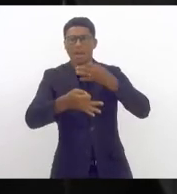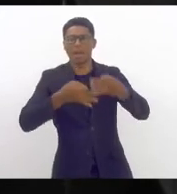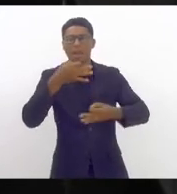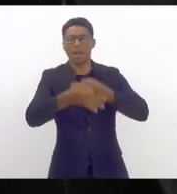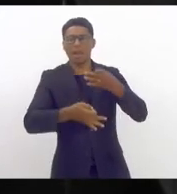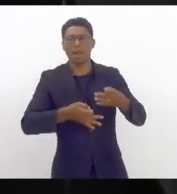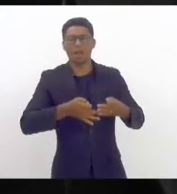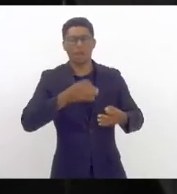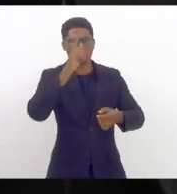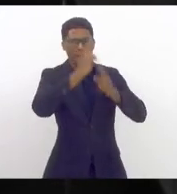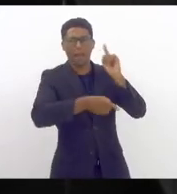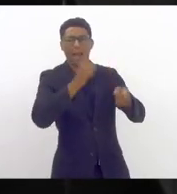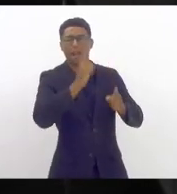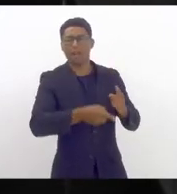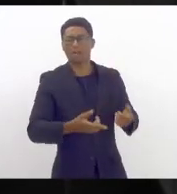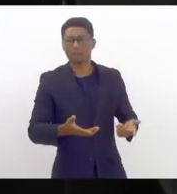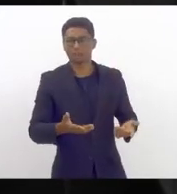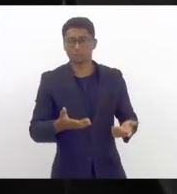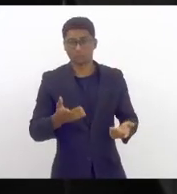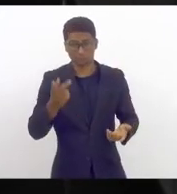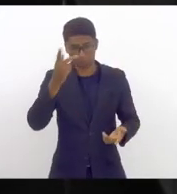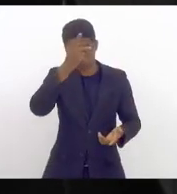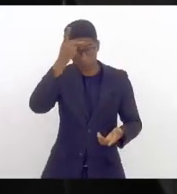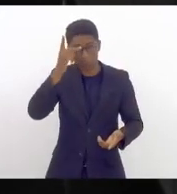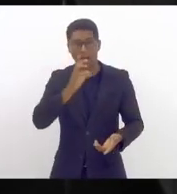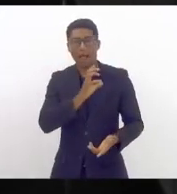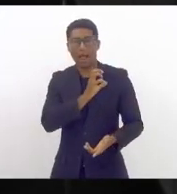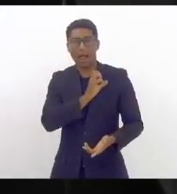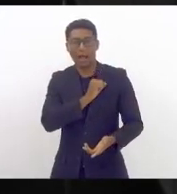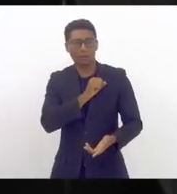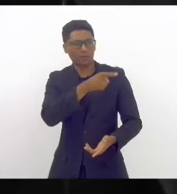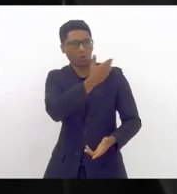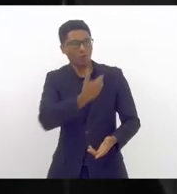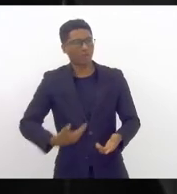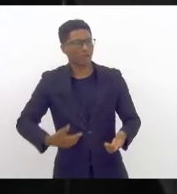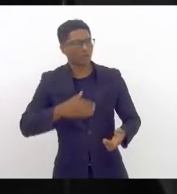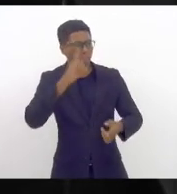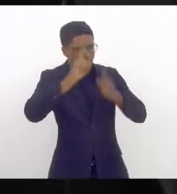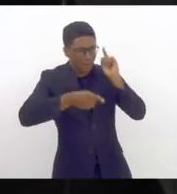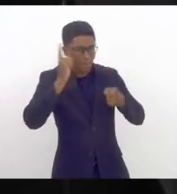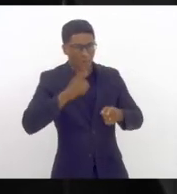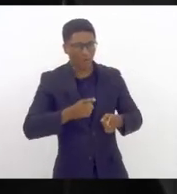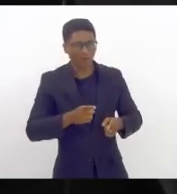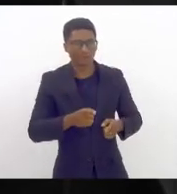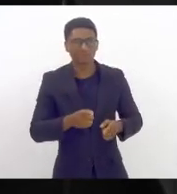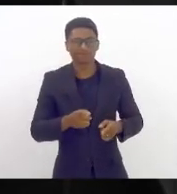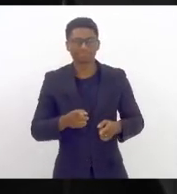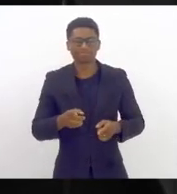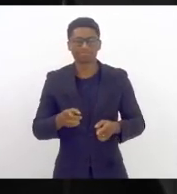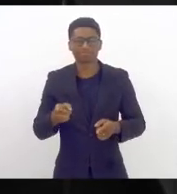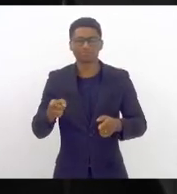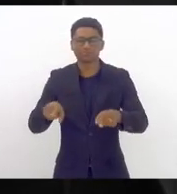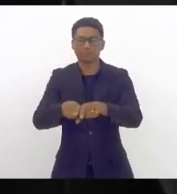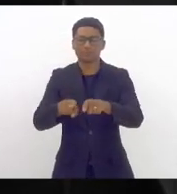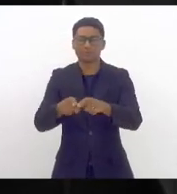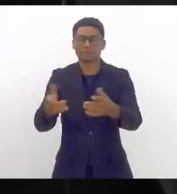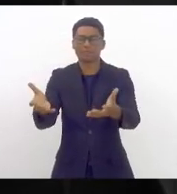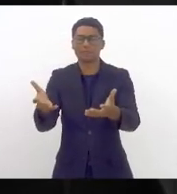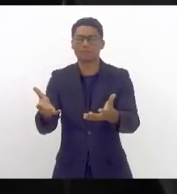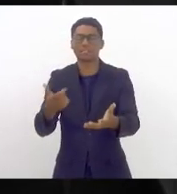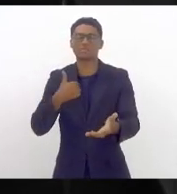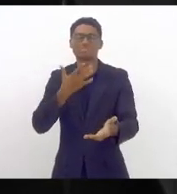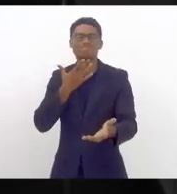somente quem ama o regime ditatorial deseja impor suas